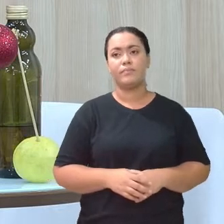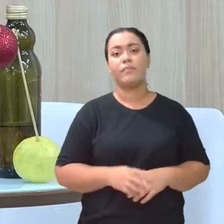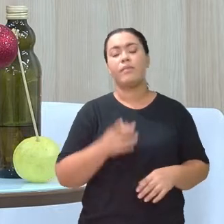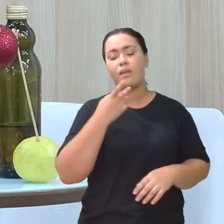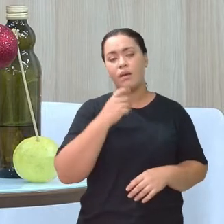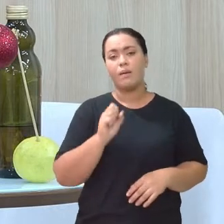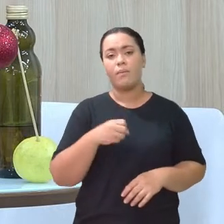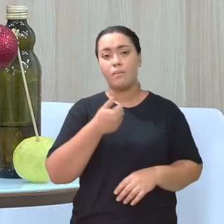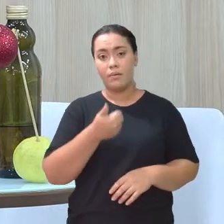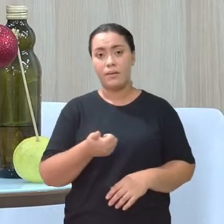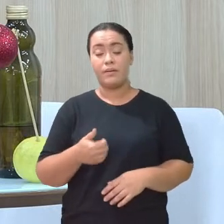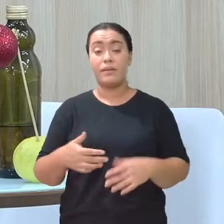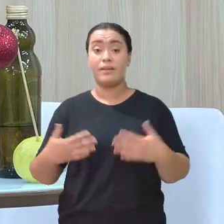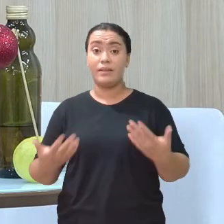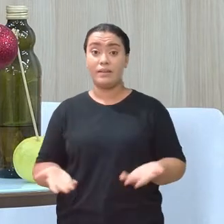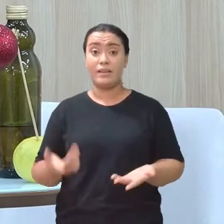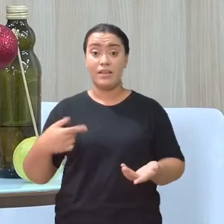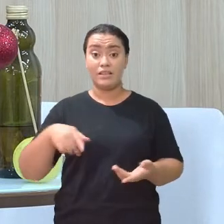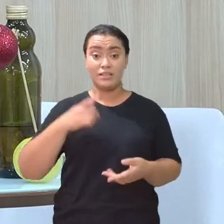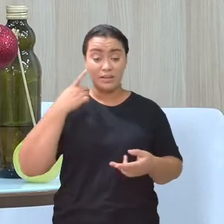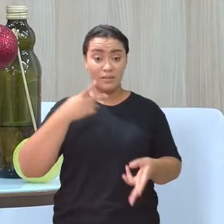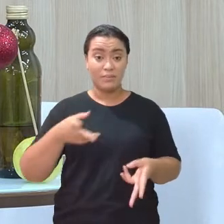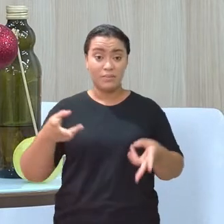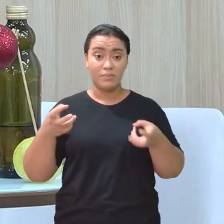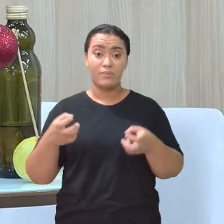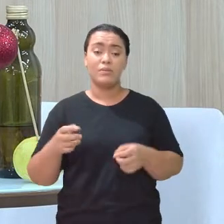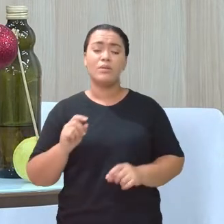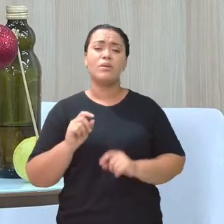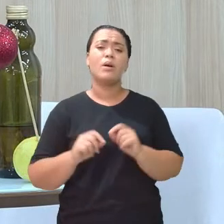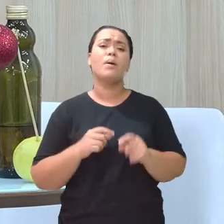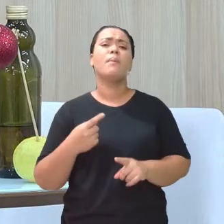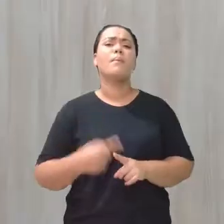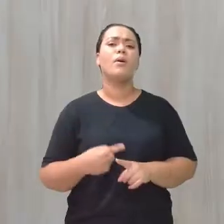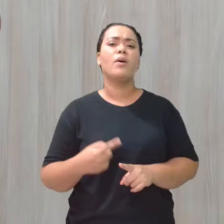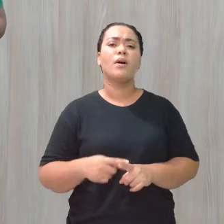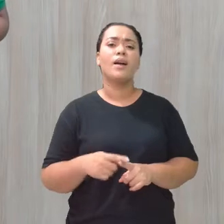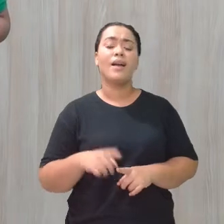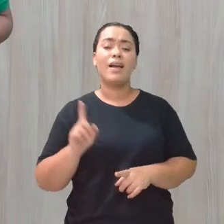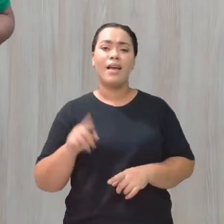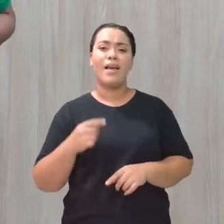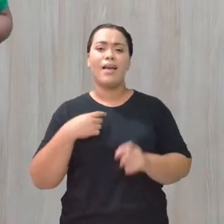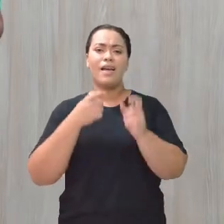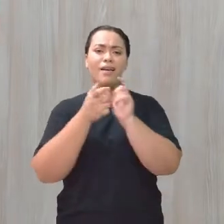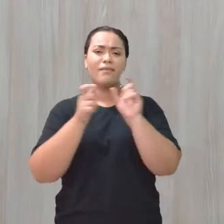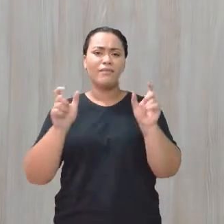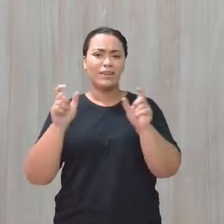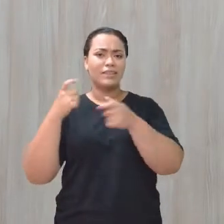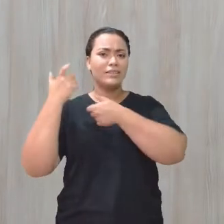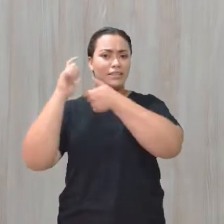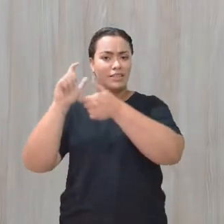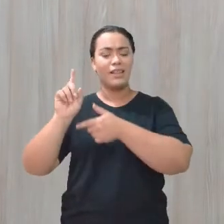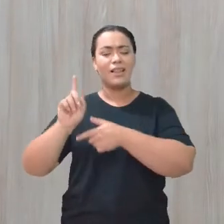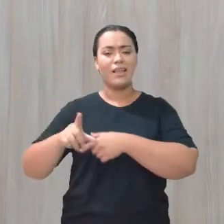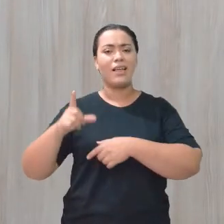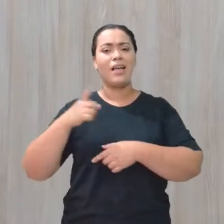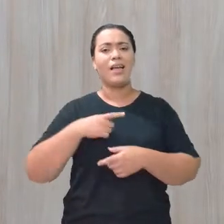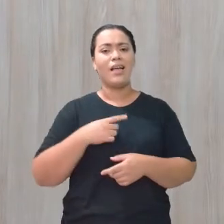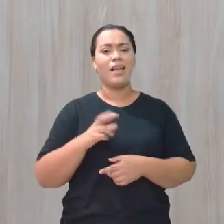Muito bem. Então, a gente já percebeu aí por que esse ditado existe, faz referência